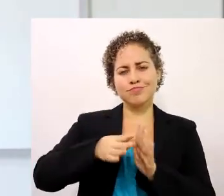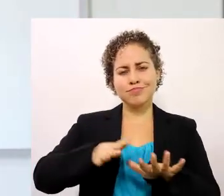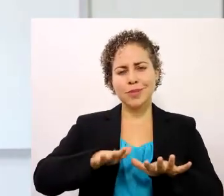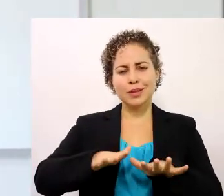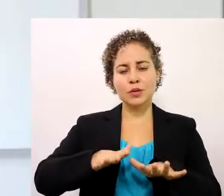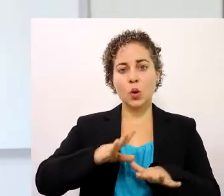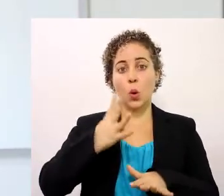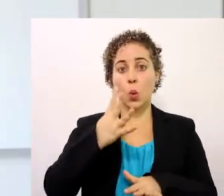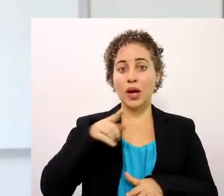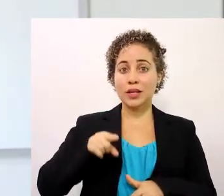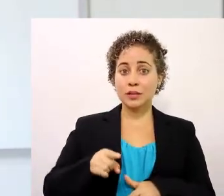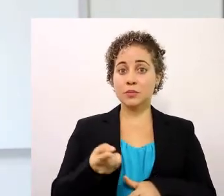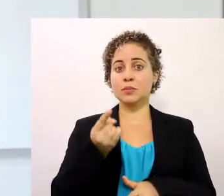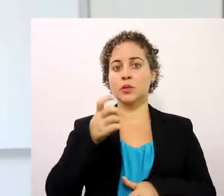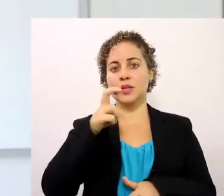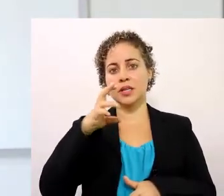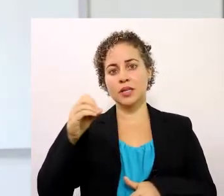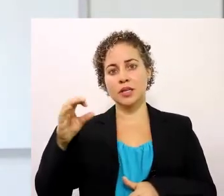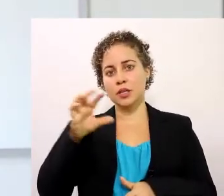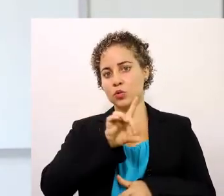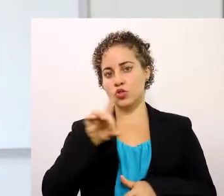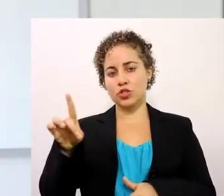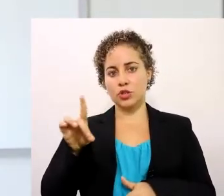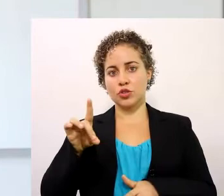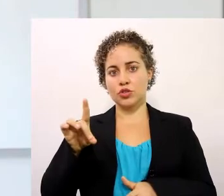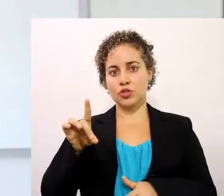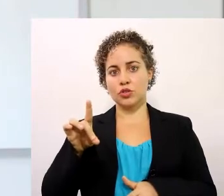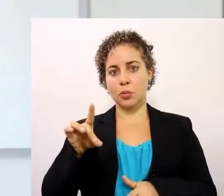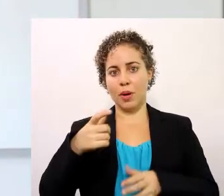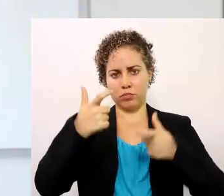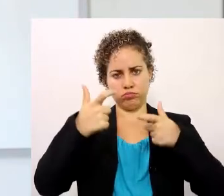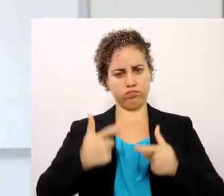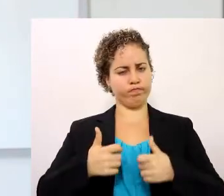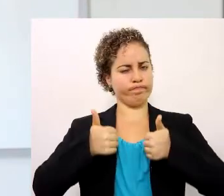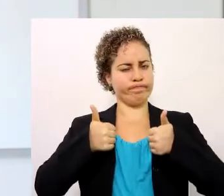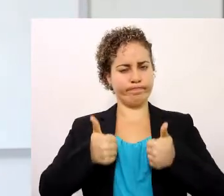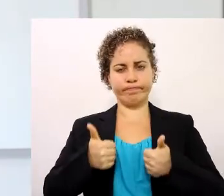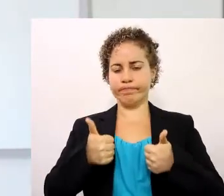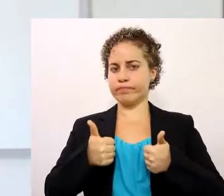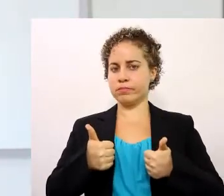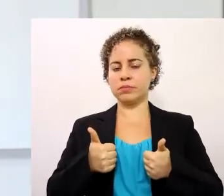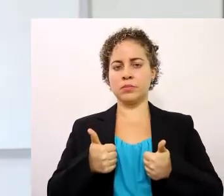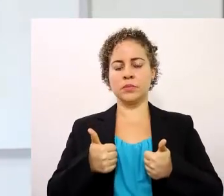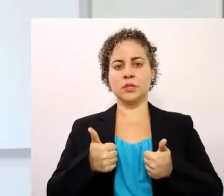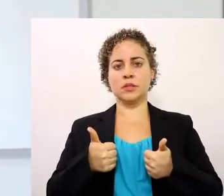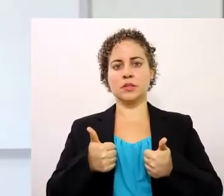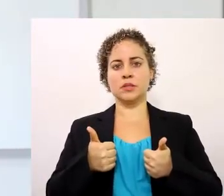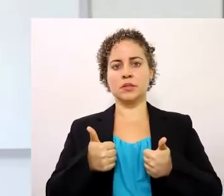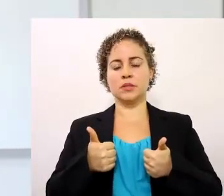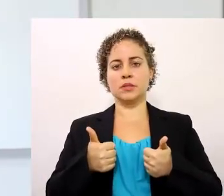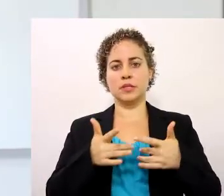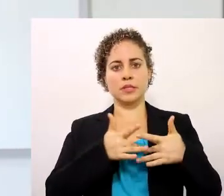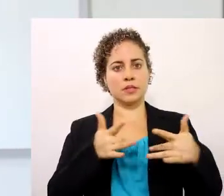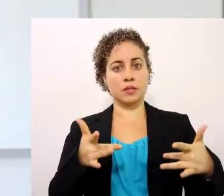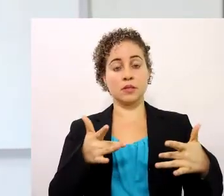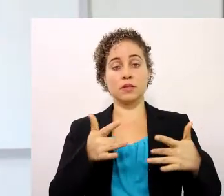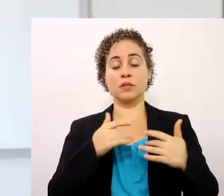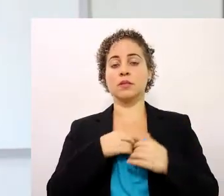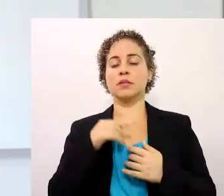de 4.500 dias para se recuperar completamente. Além dos aspectos médicos ou